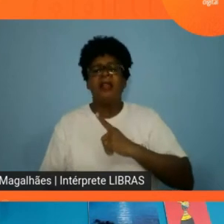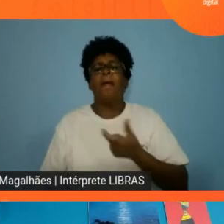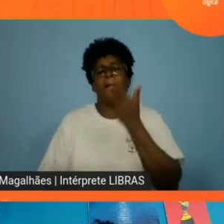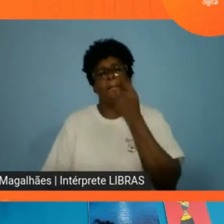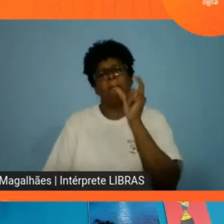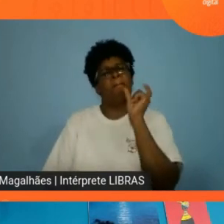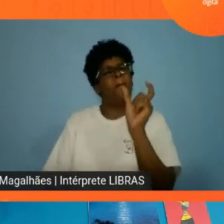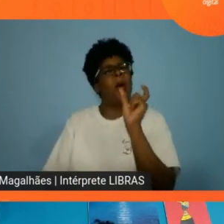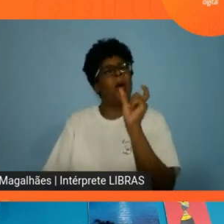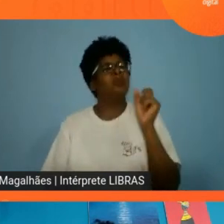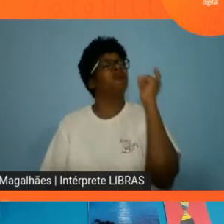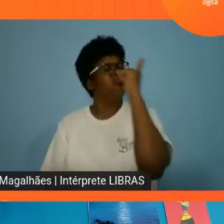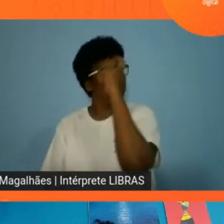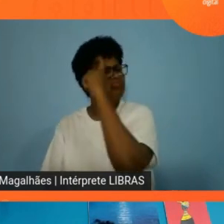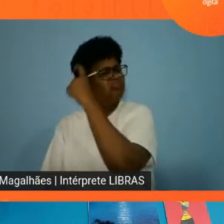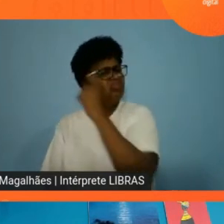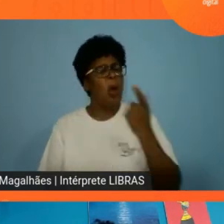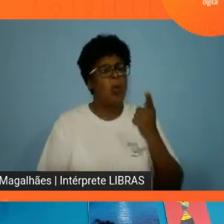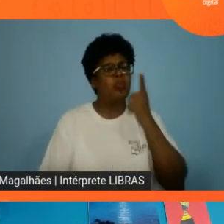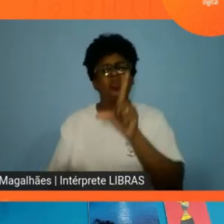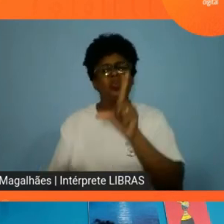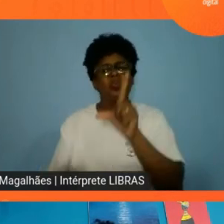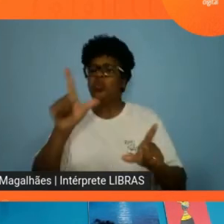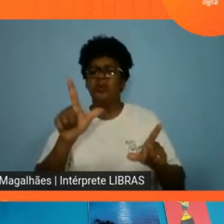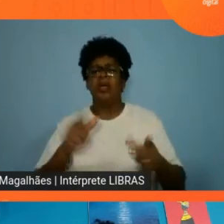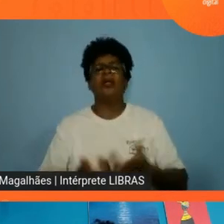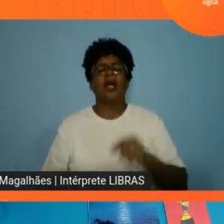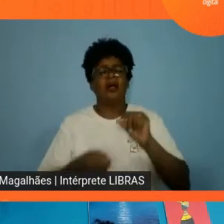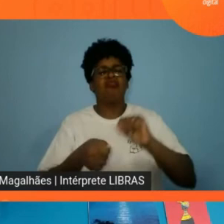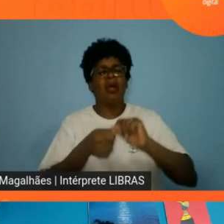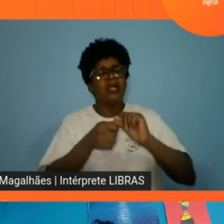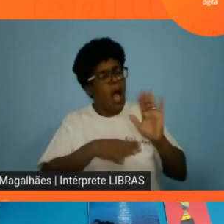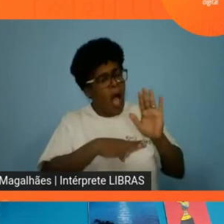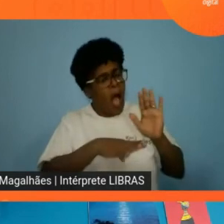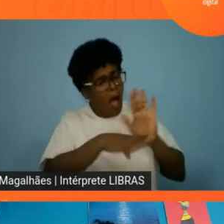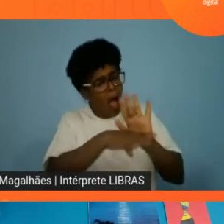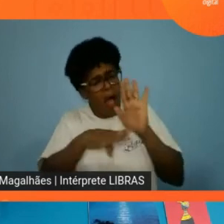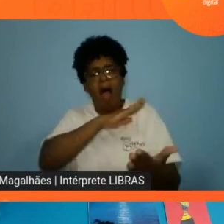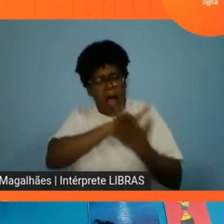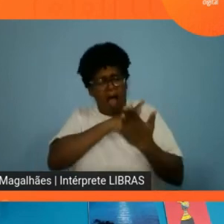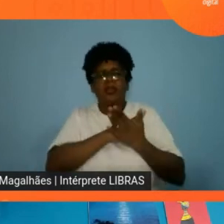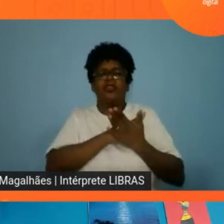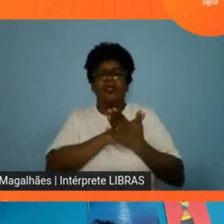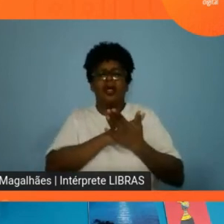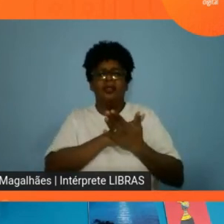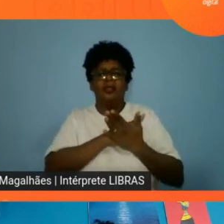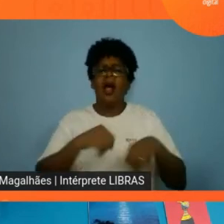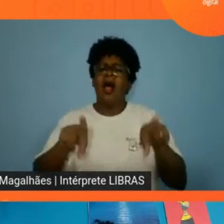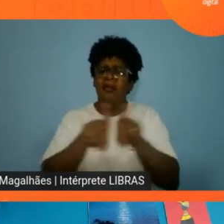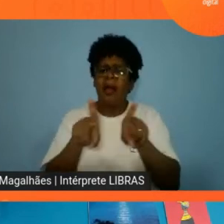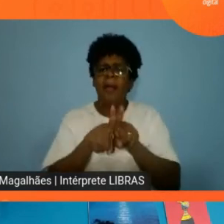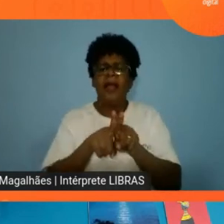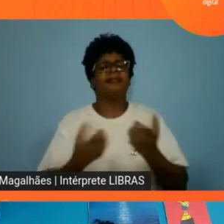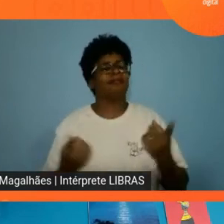né? E está aí se sustentando através disso. Fora toda a política